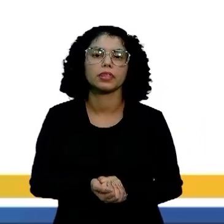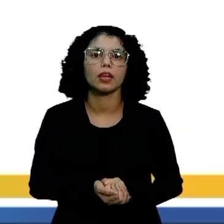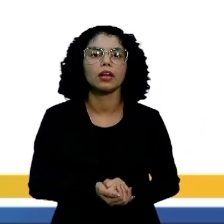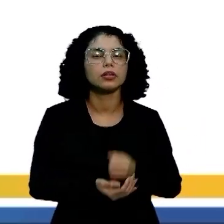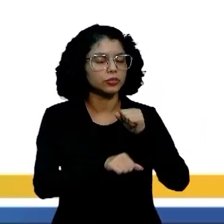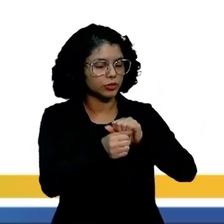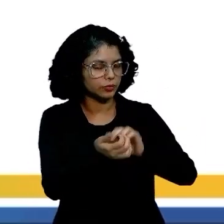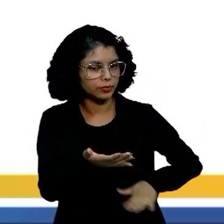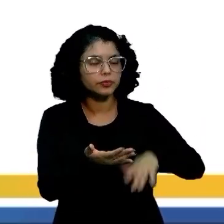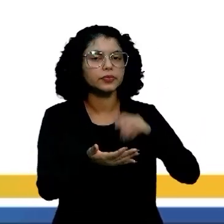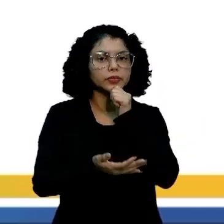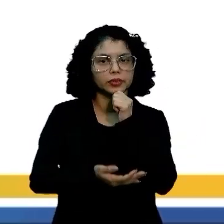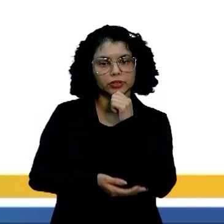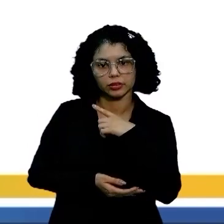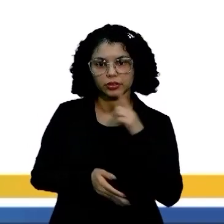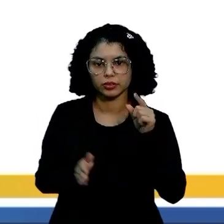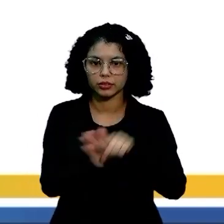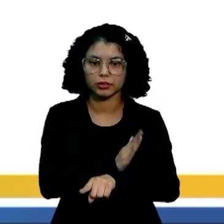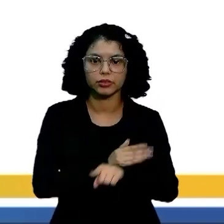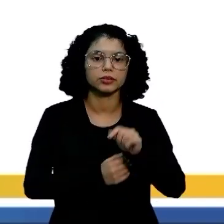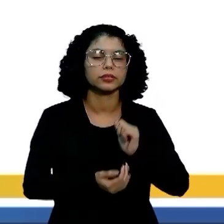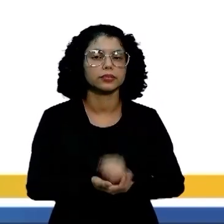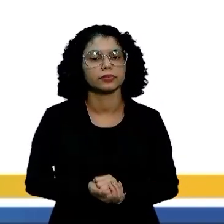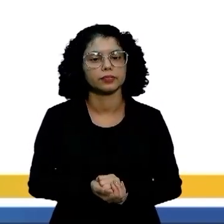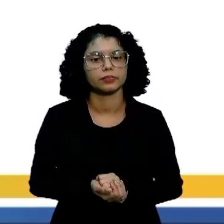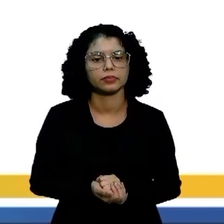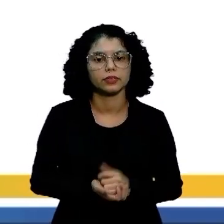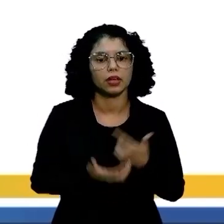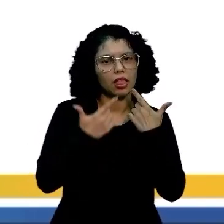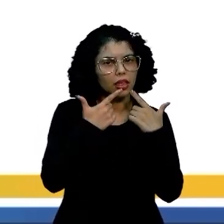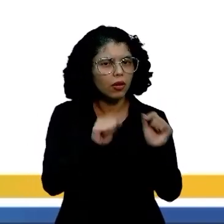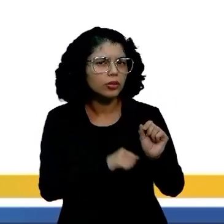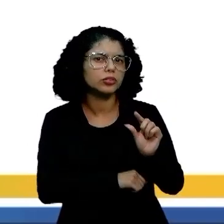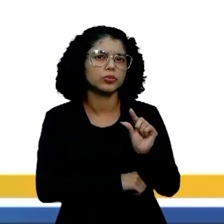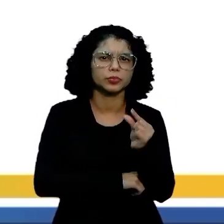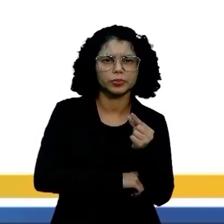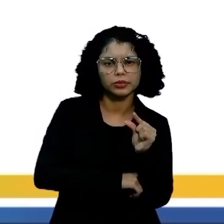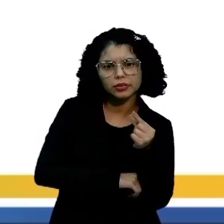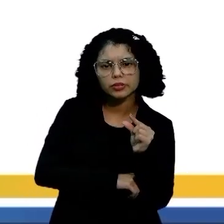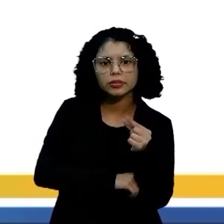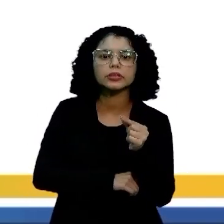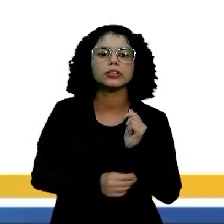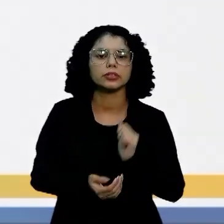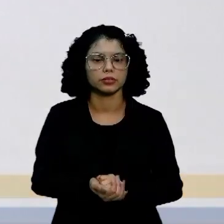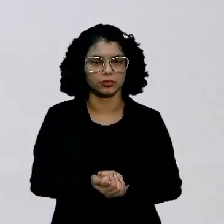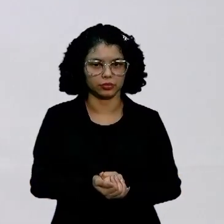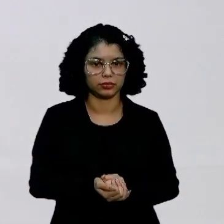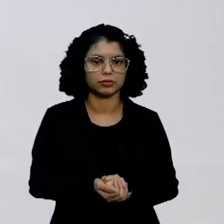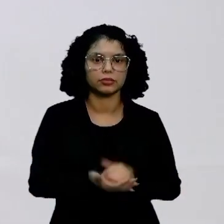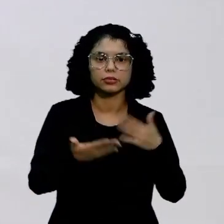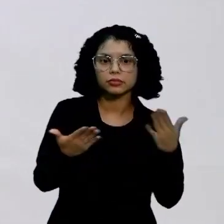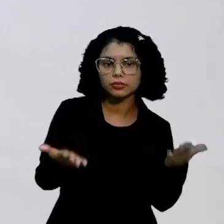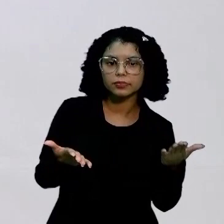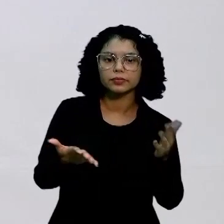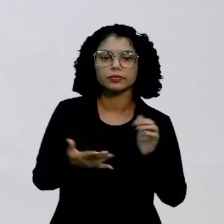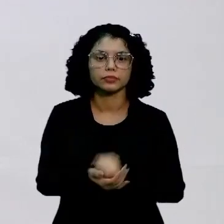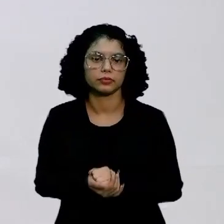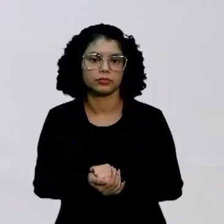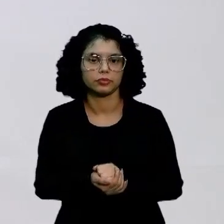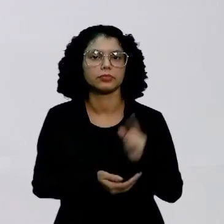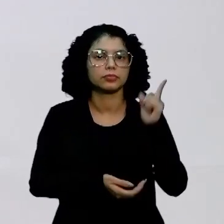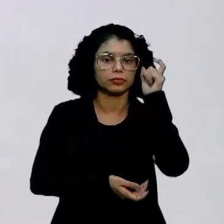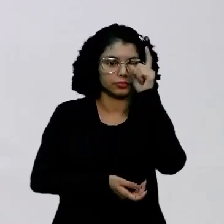Exercitando, que a gente tem uma questão que a linguagem é um pouco rebuscada. Então, assim, para quem